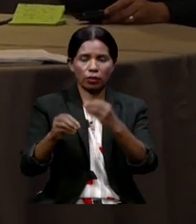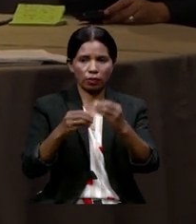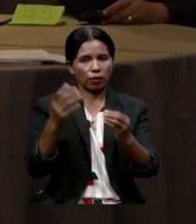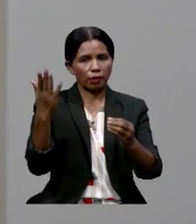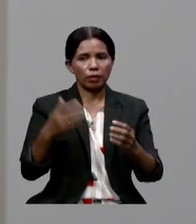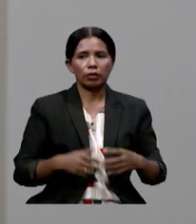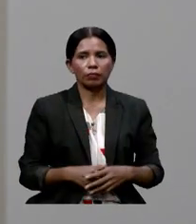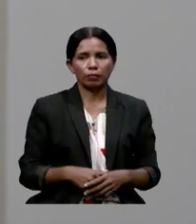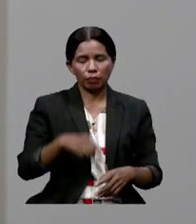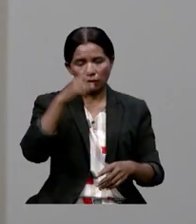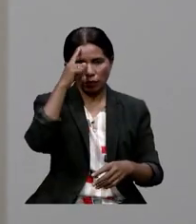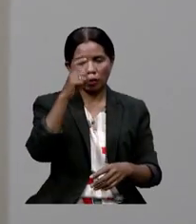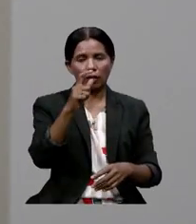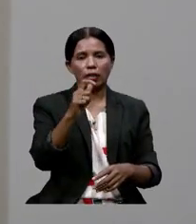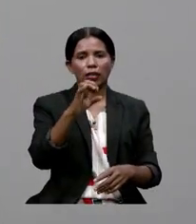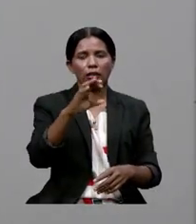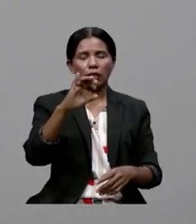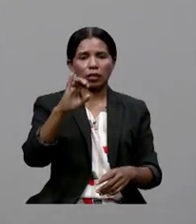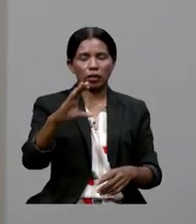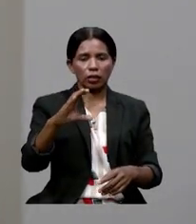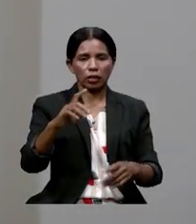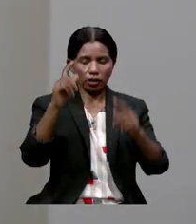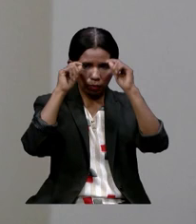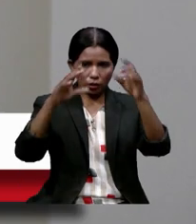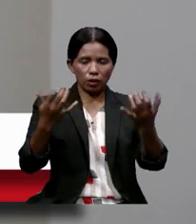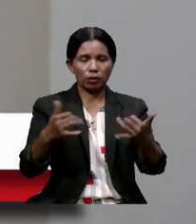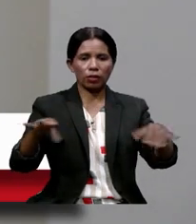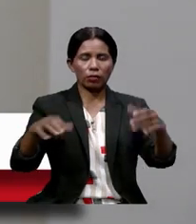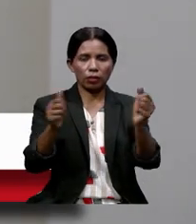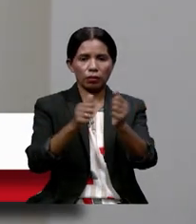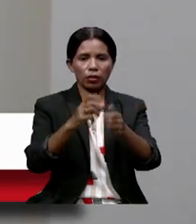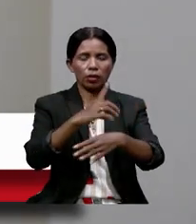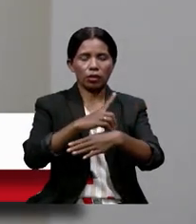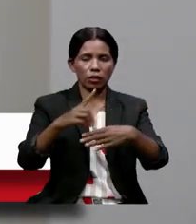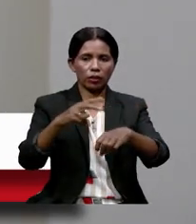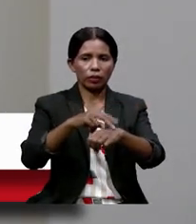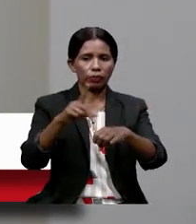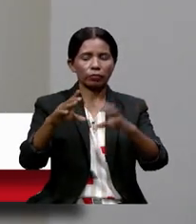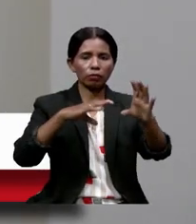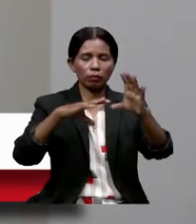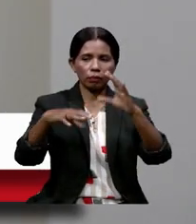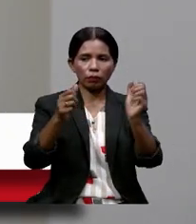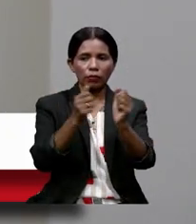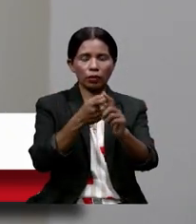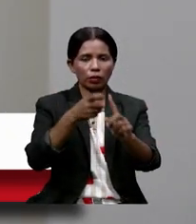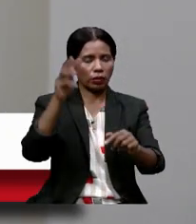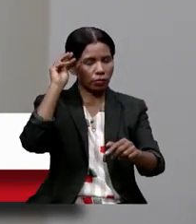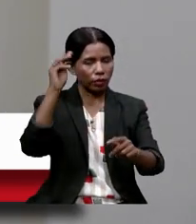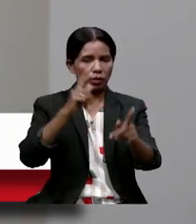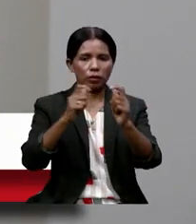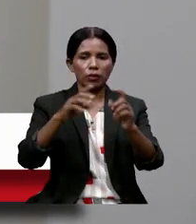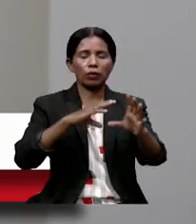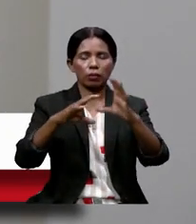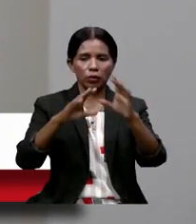Tamba Tik Timor asik agora serviço muito ko Direção Nacional Infraestrutura Comunicação si Ministério do Transporte e